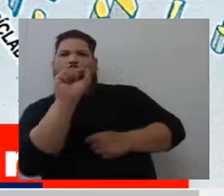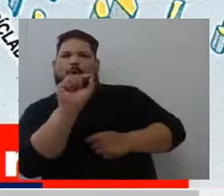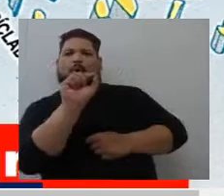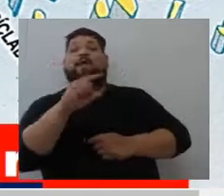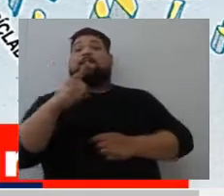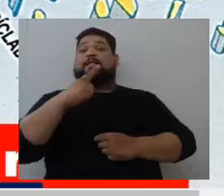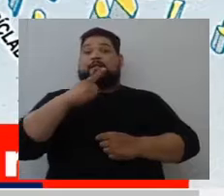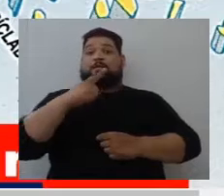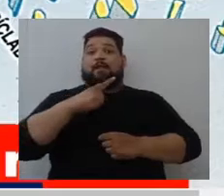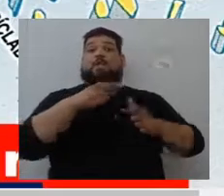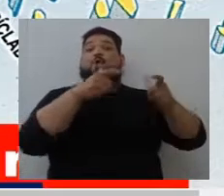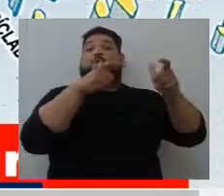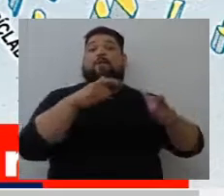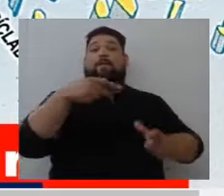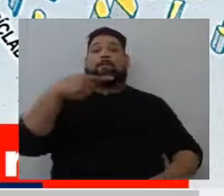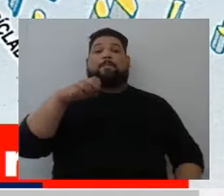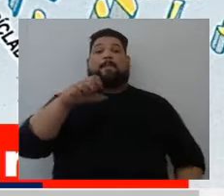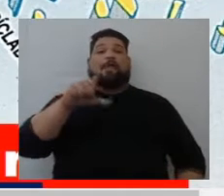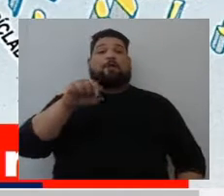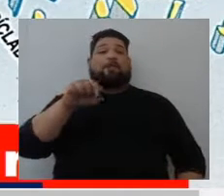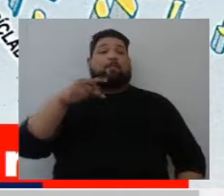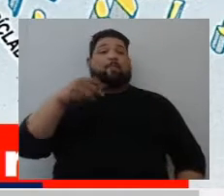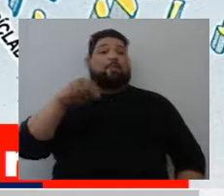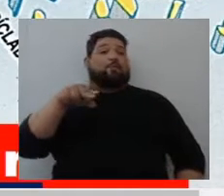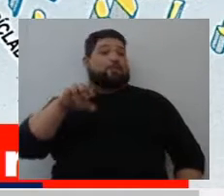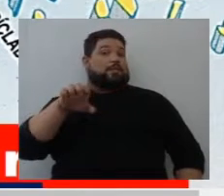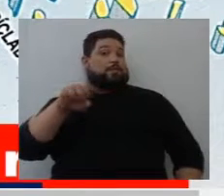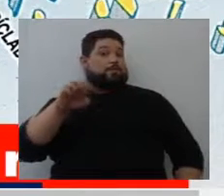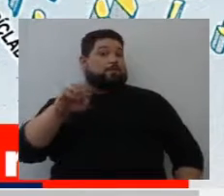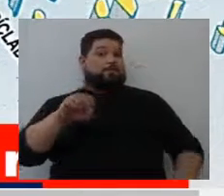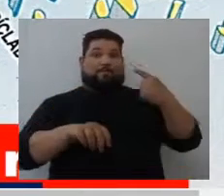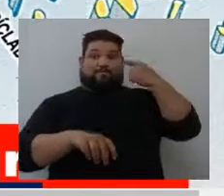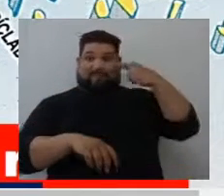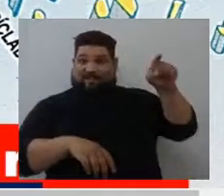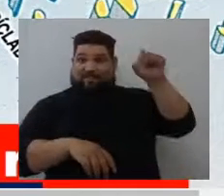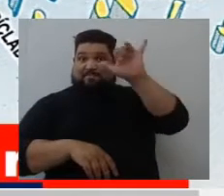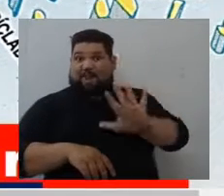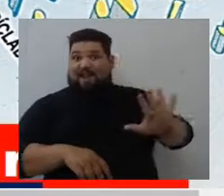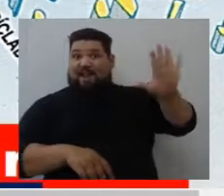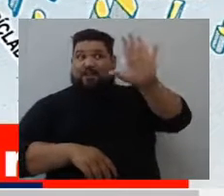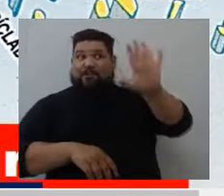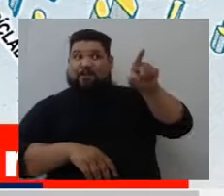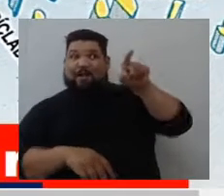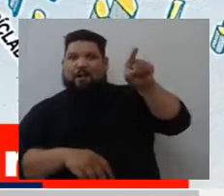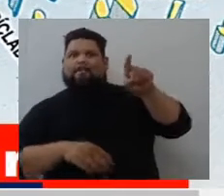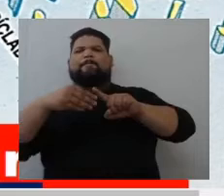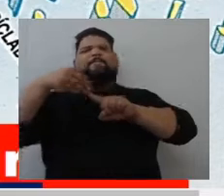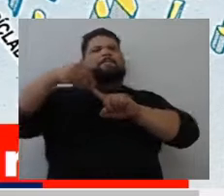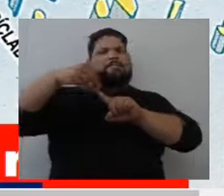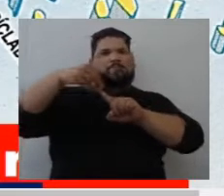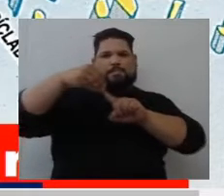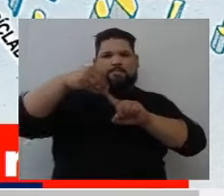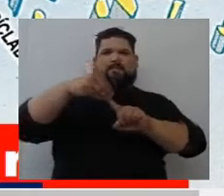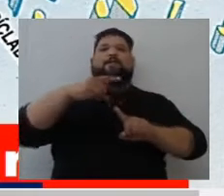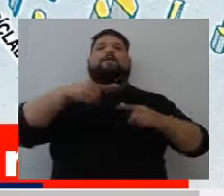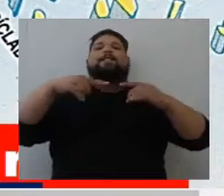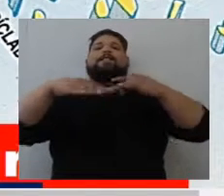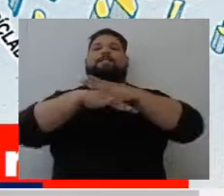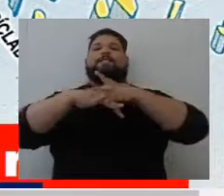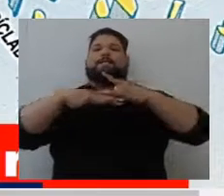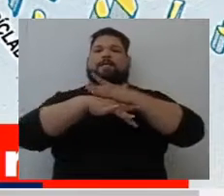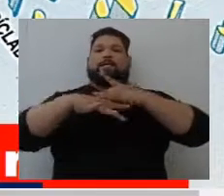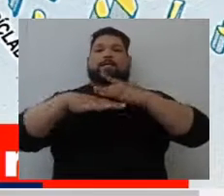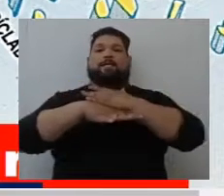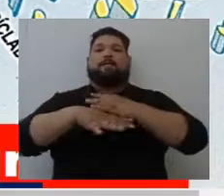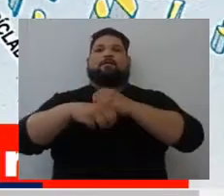do Peloponeso na sua imagem, tá? Destaque ali na região do Peloponeso, você tem a cidade e estado